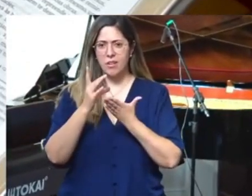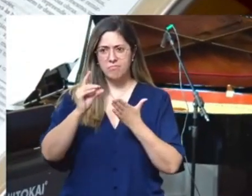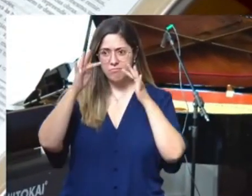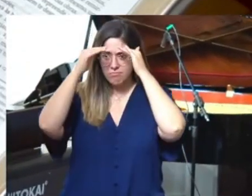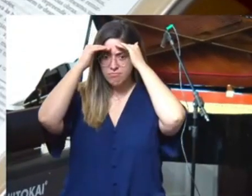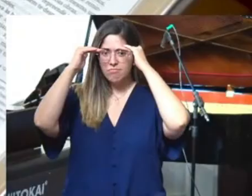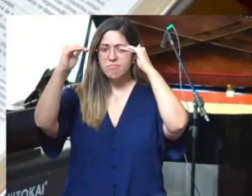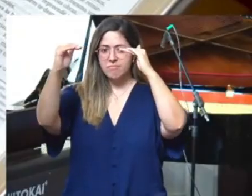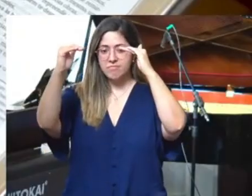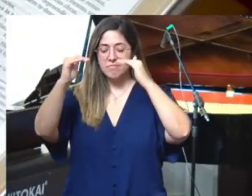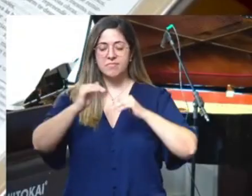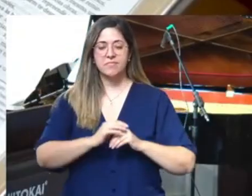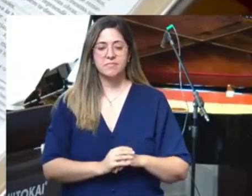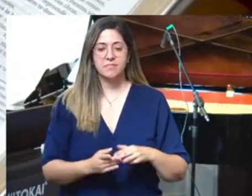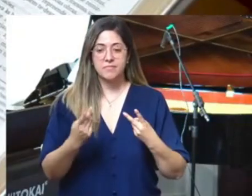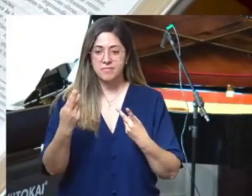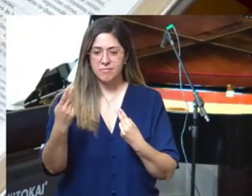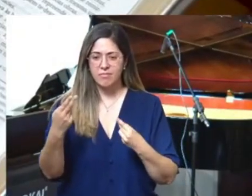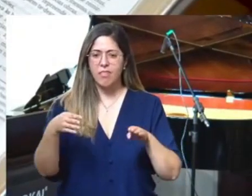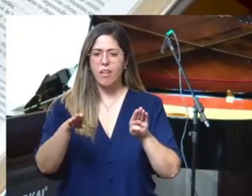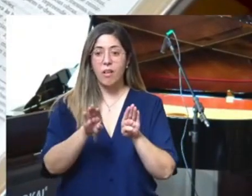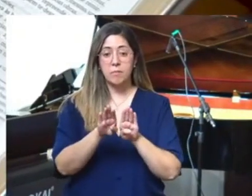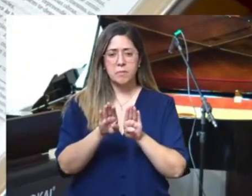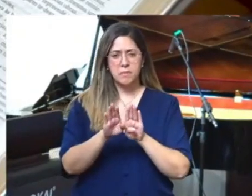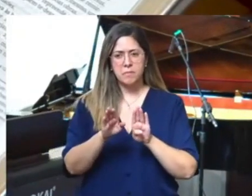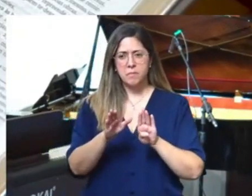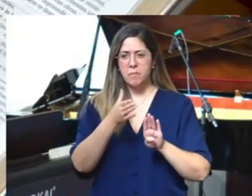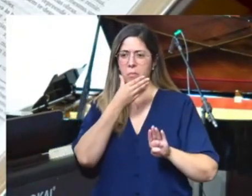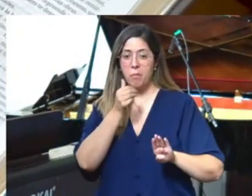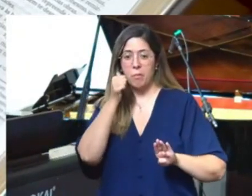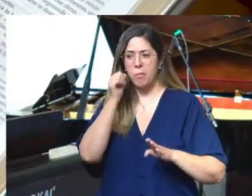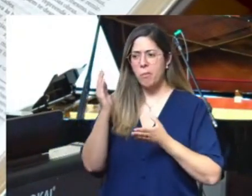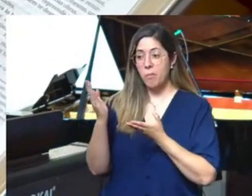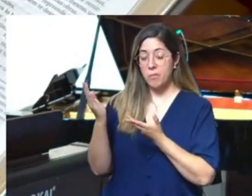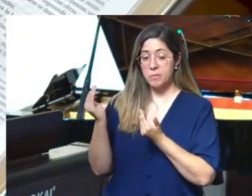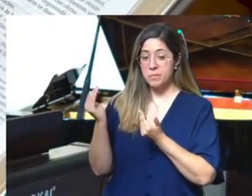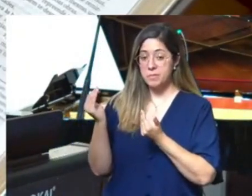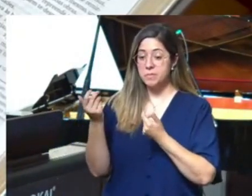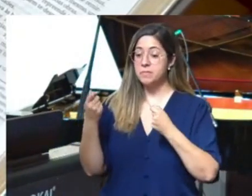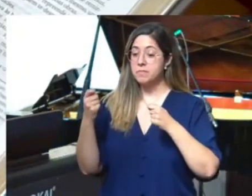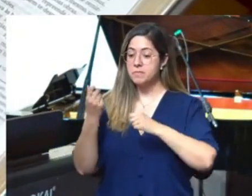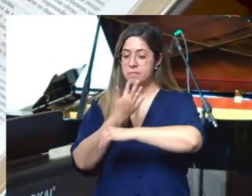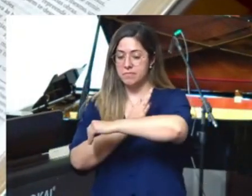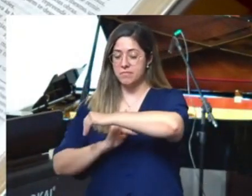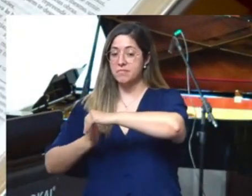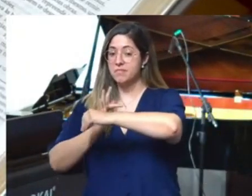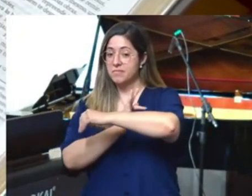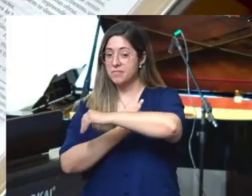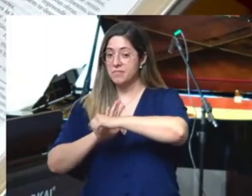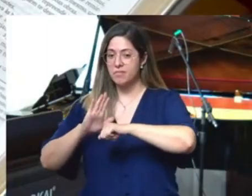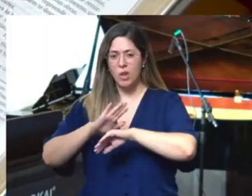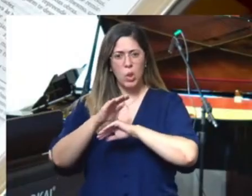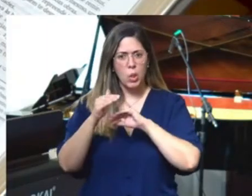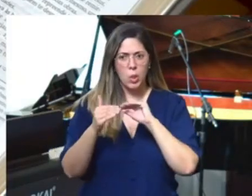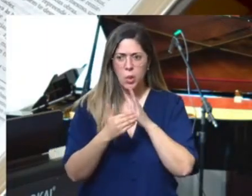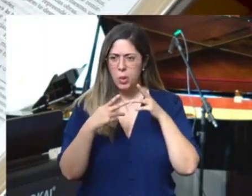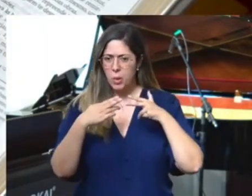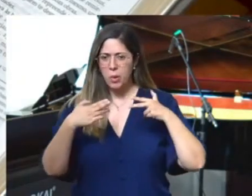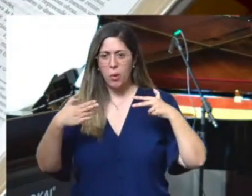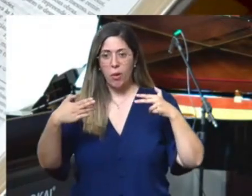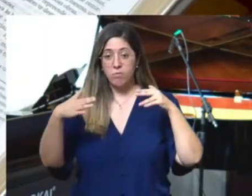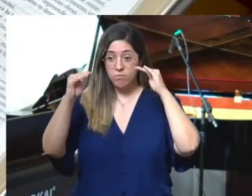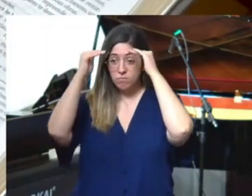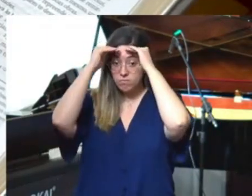difamada. Do mesmo modo, quanto aos mais jovens, exorte-os, para que em todas as coisas